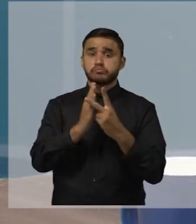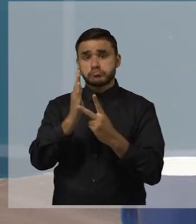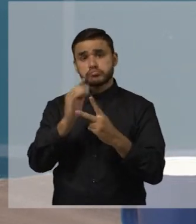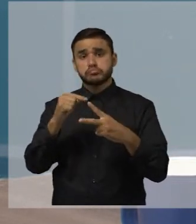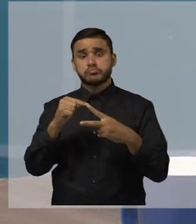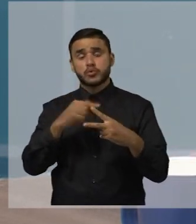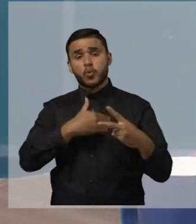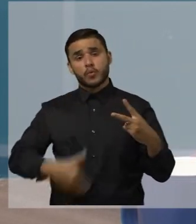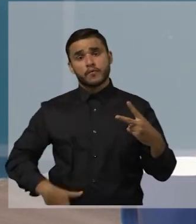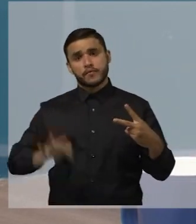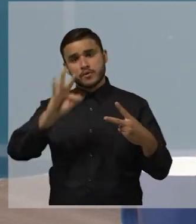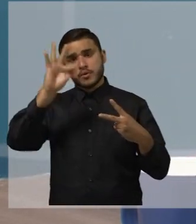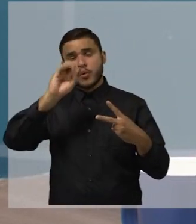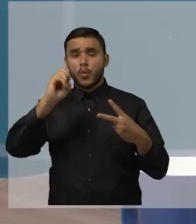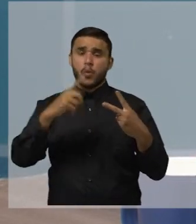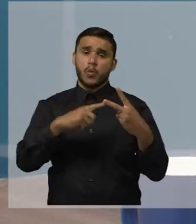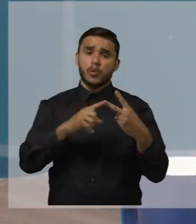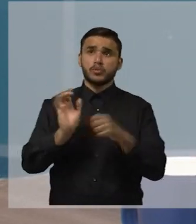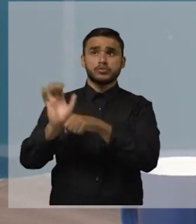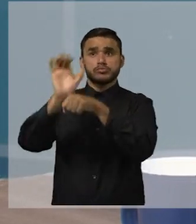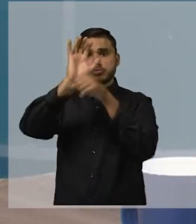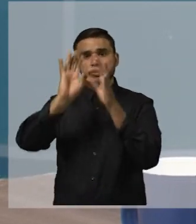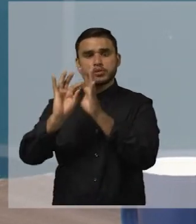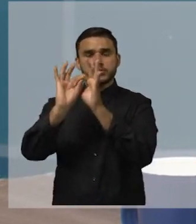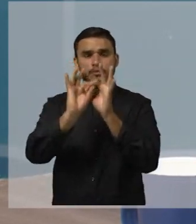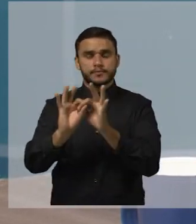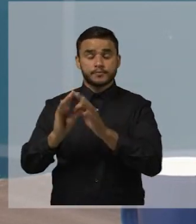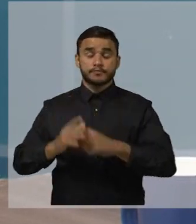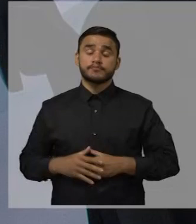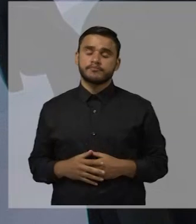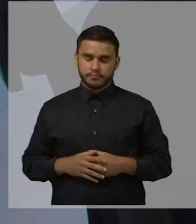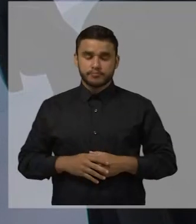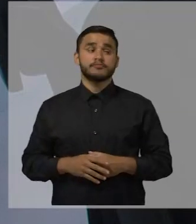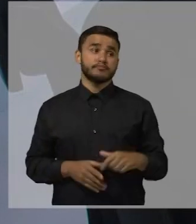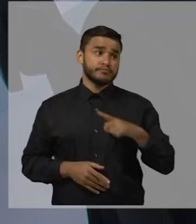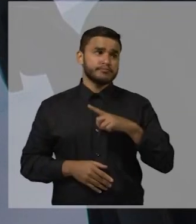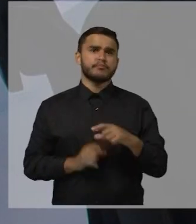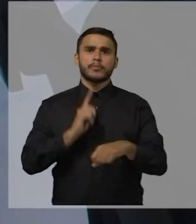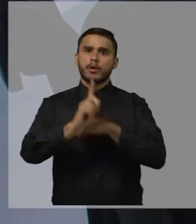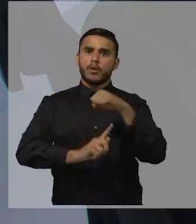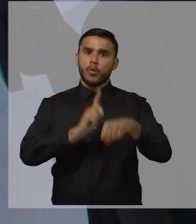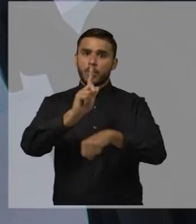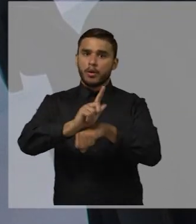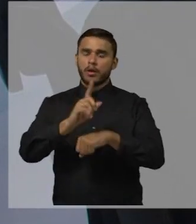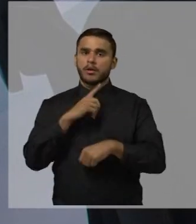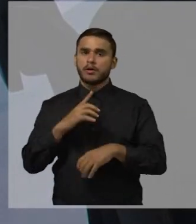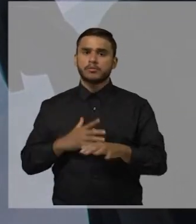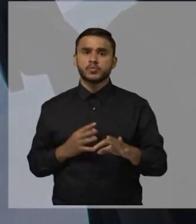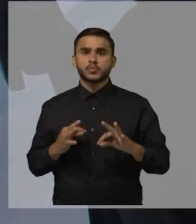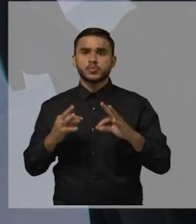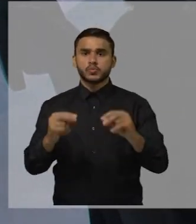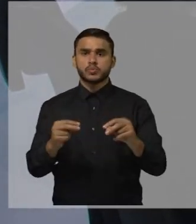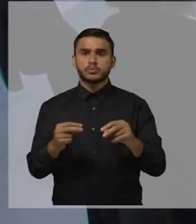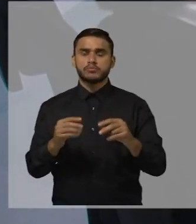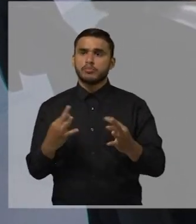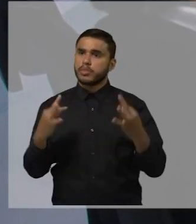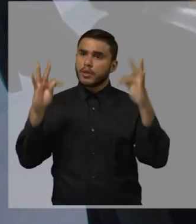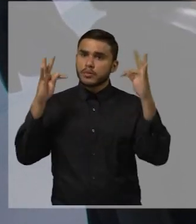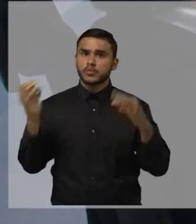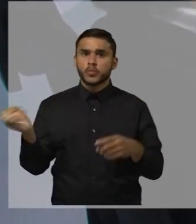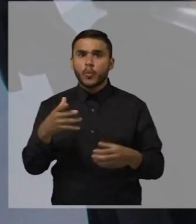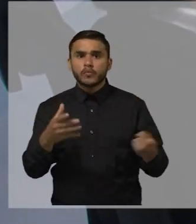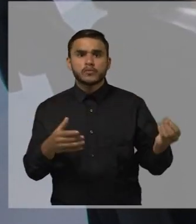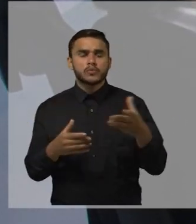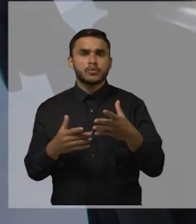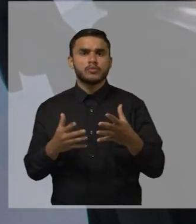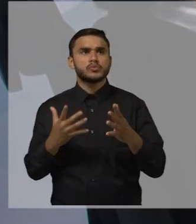E hoje não continua havendo. A globalização, ao contrário, colocou na agenda questões internacionais e